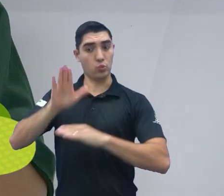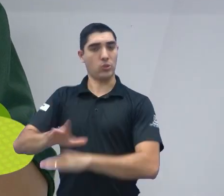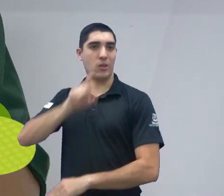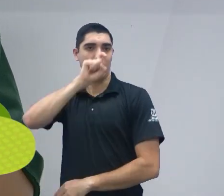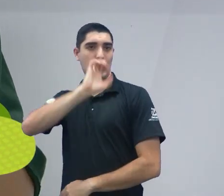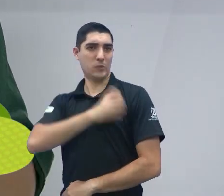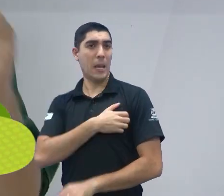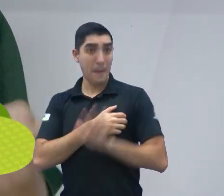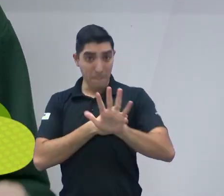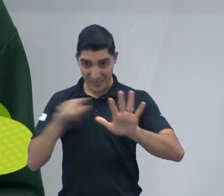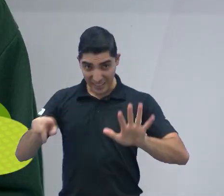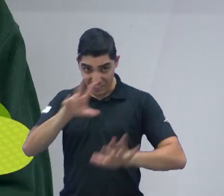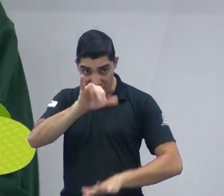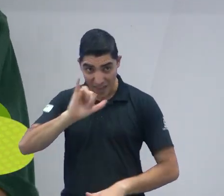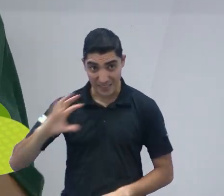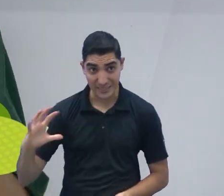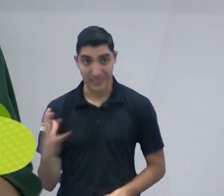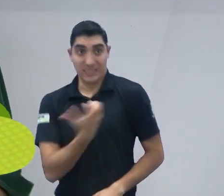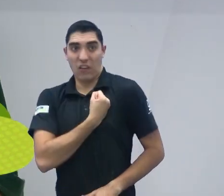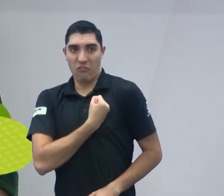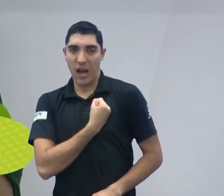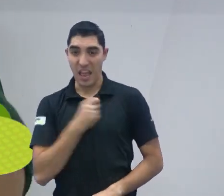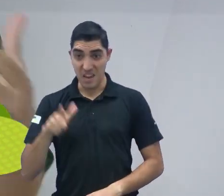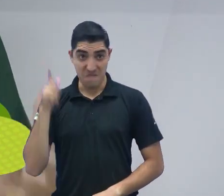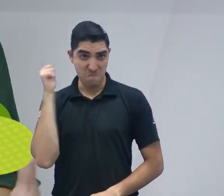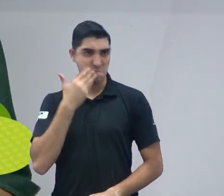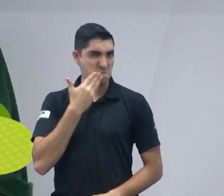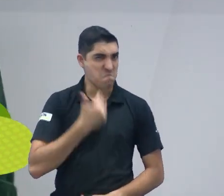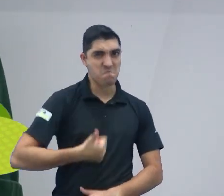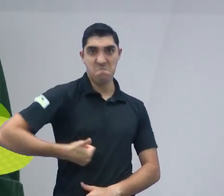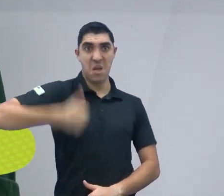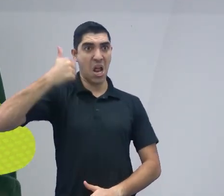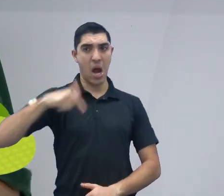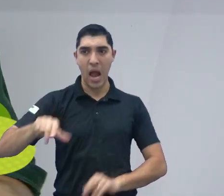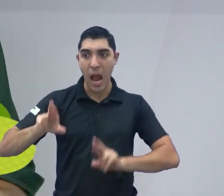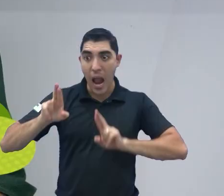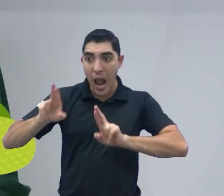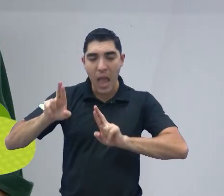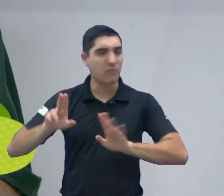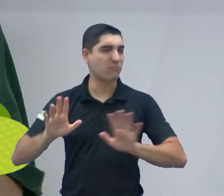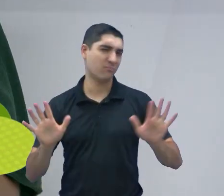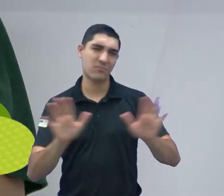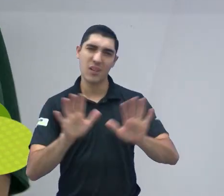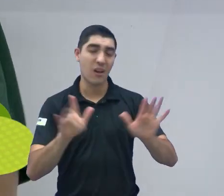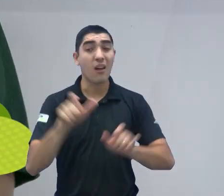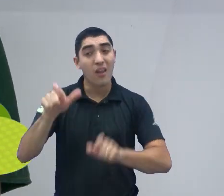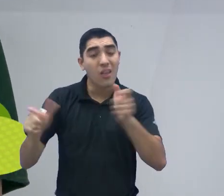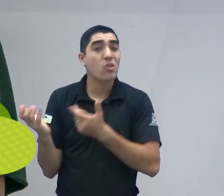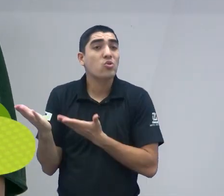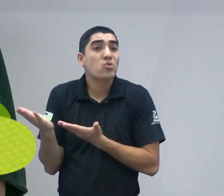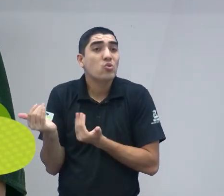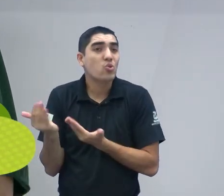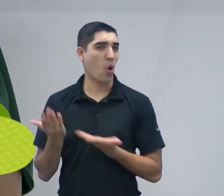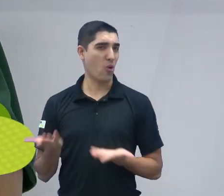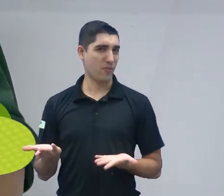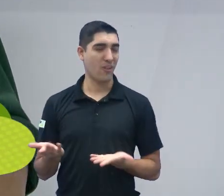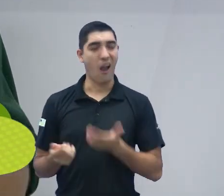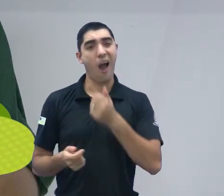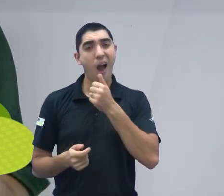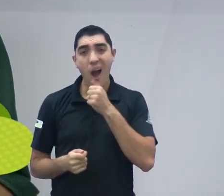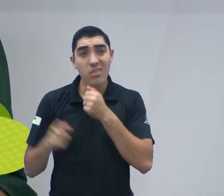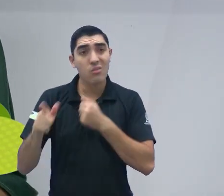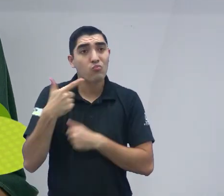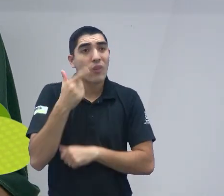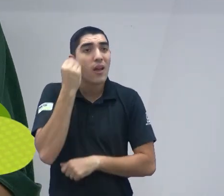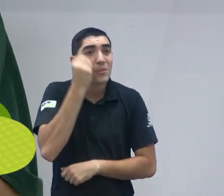a válvula de escape, não pode ser a esperança desse time, porque os garotos, eles não têm que entrar nessas